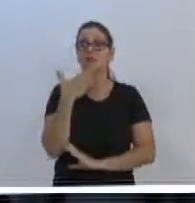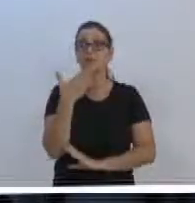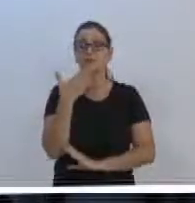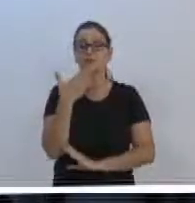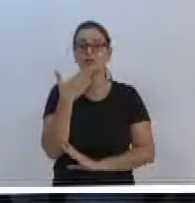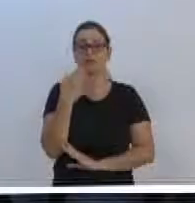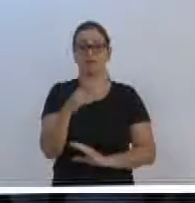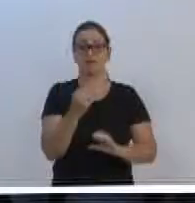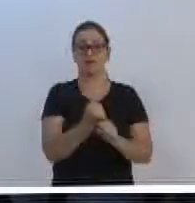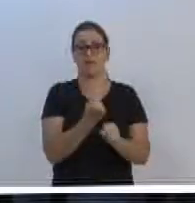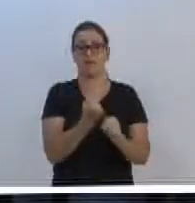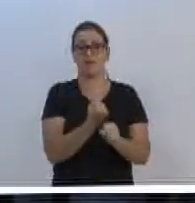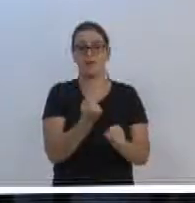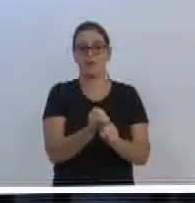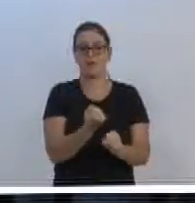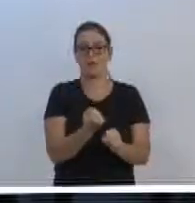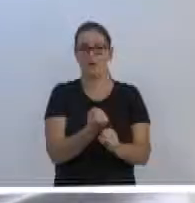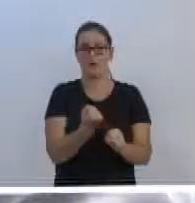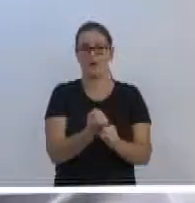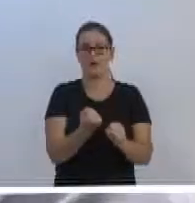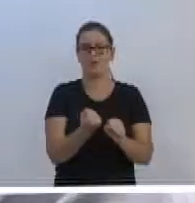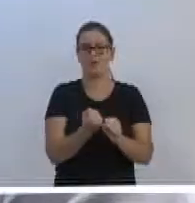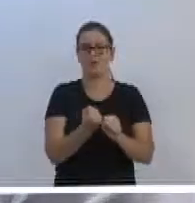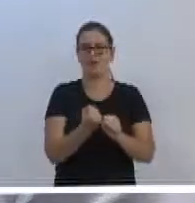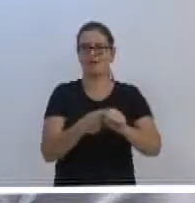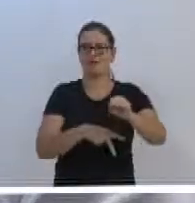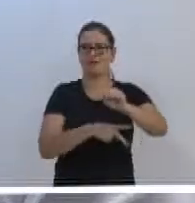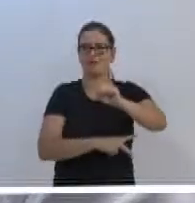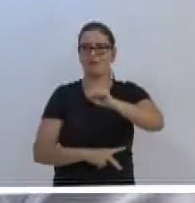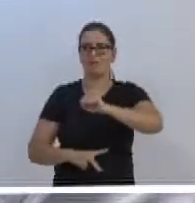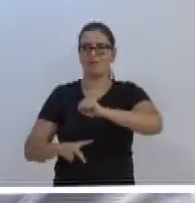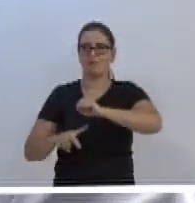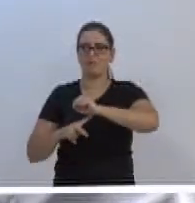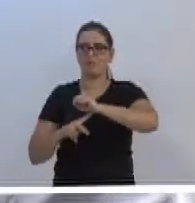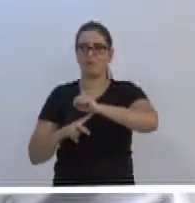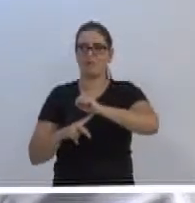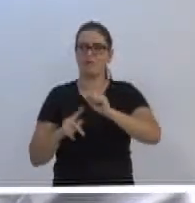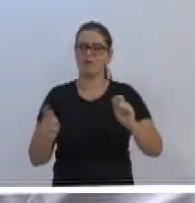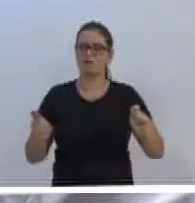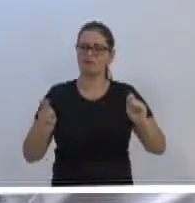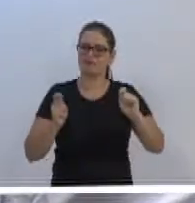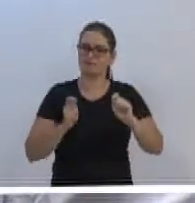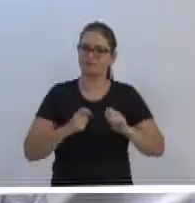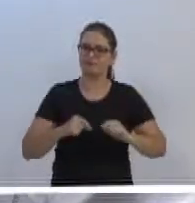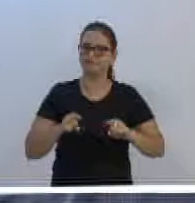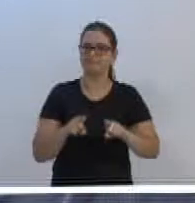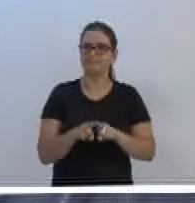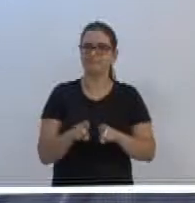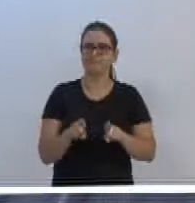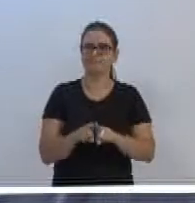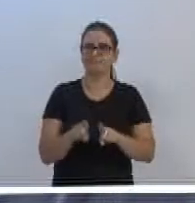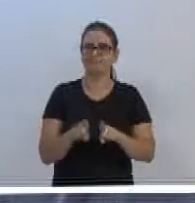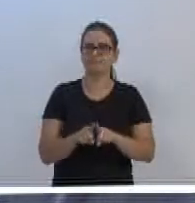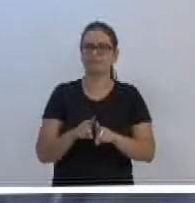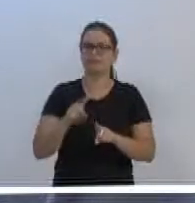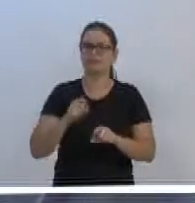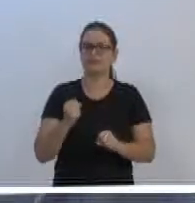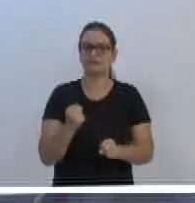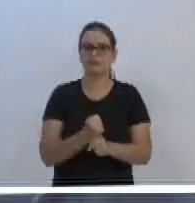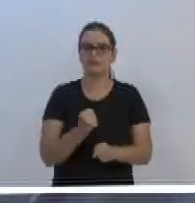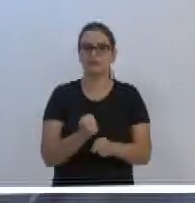esta obra esta ponte possa também ser de concreto